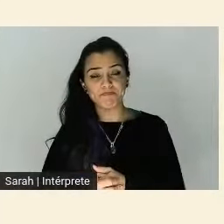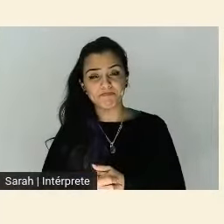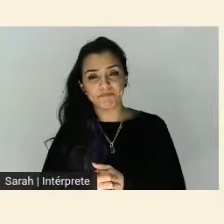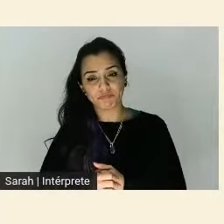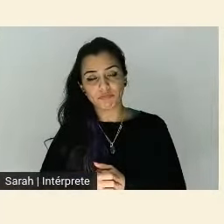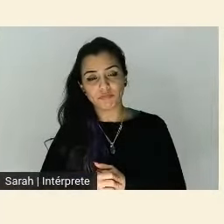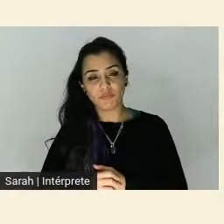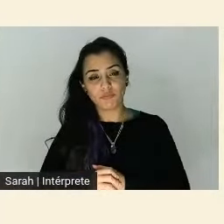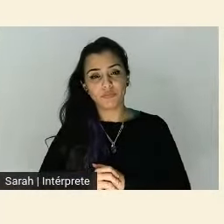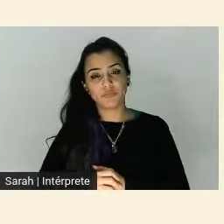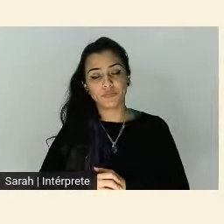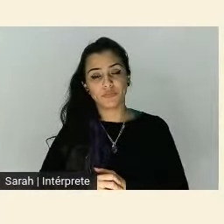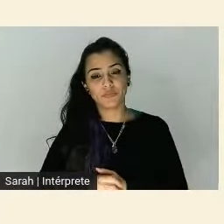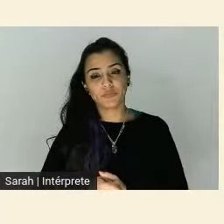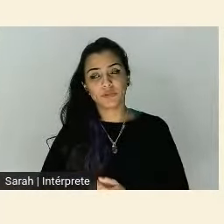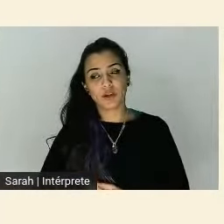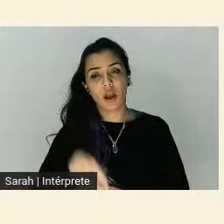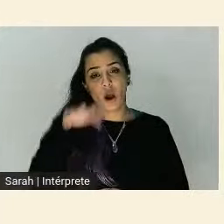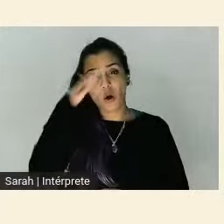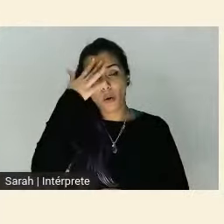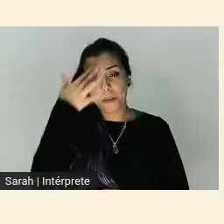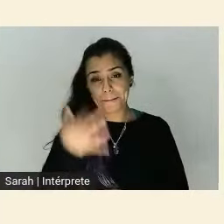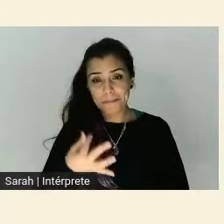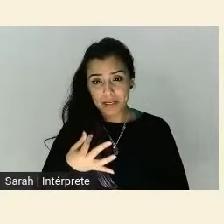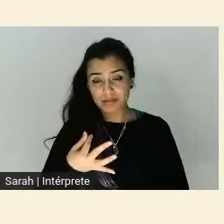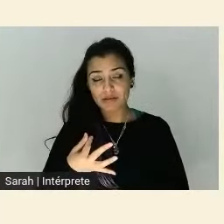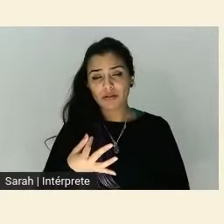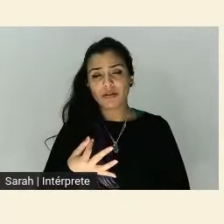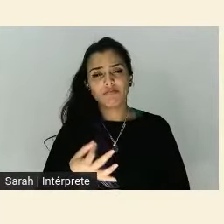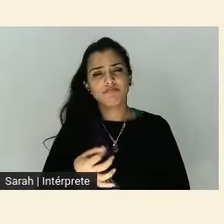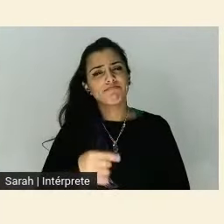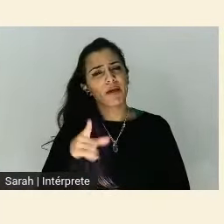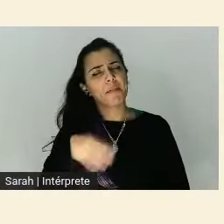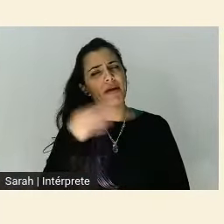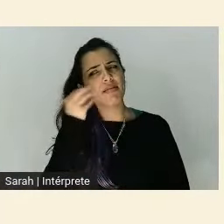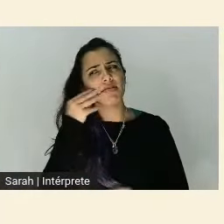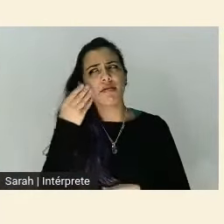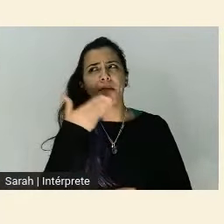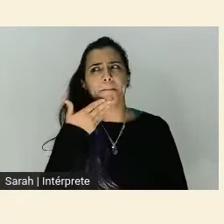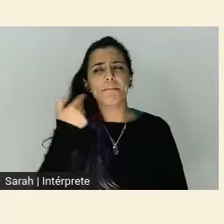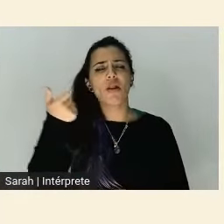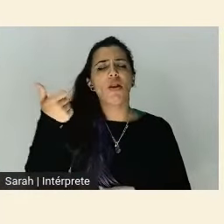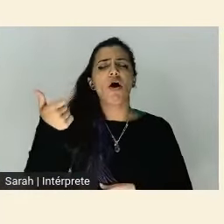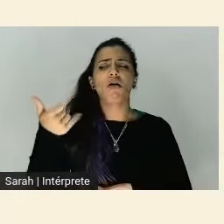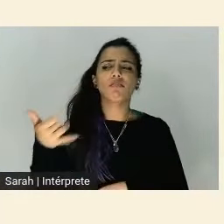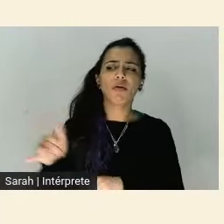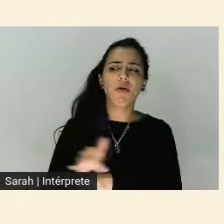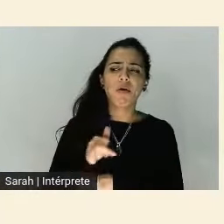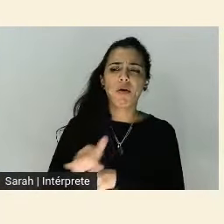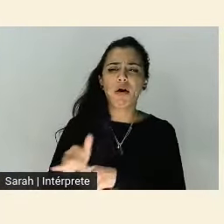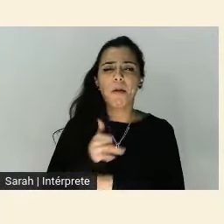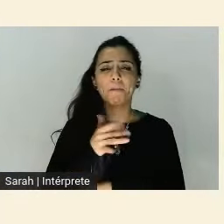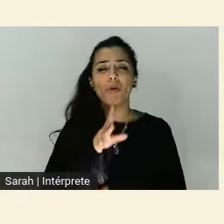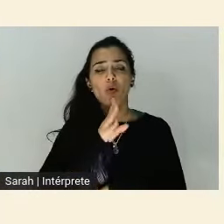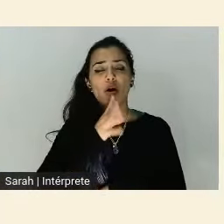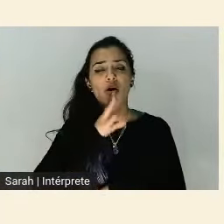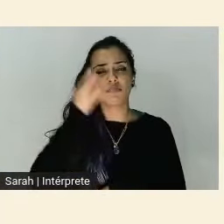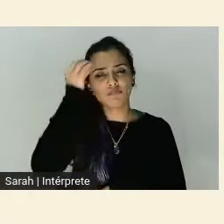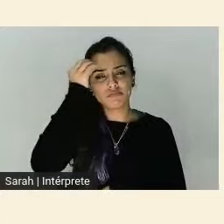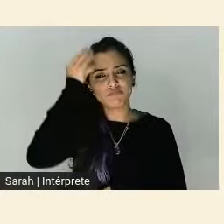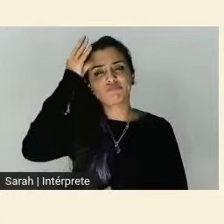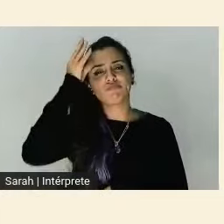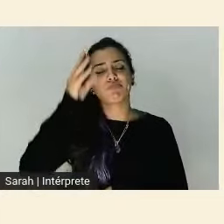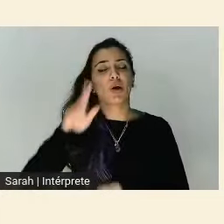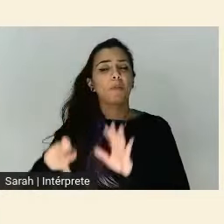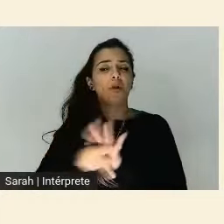do folclore e da cultura popular seriam os melhores instrumentos para o conhecimento mais profundo do povo